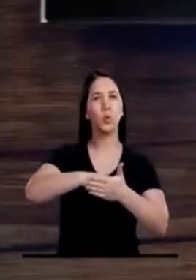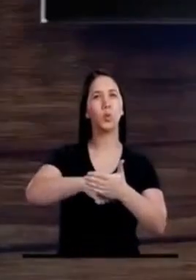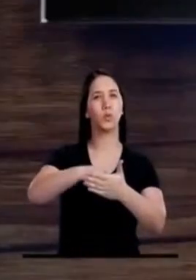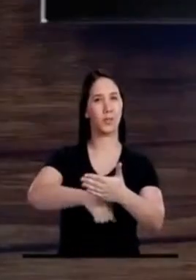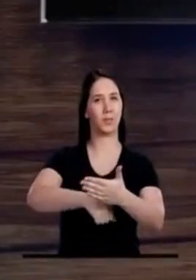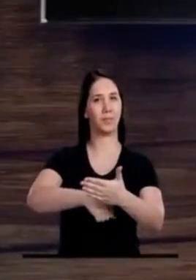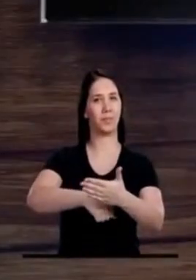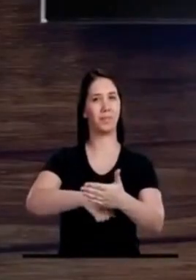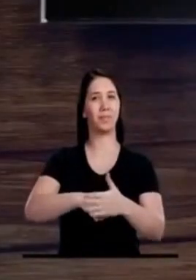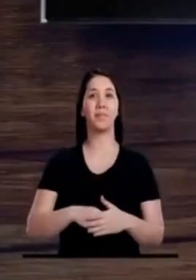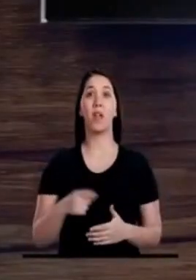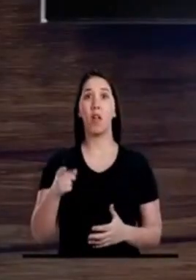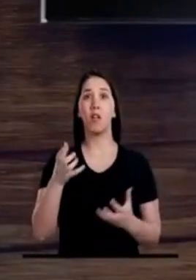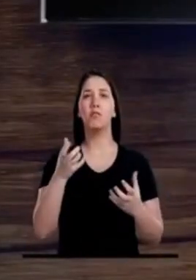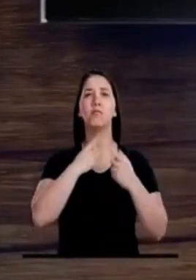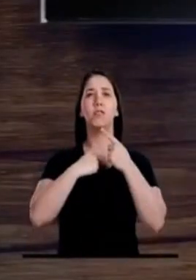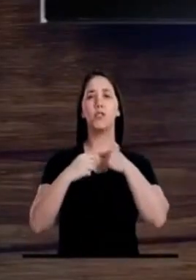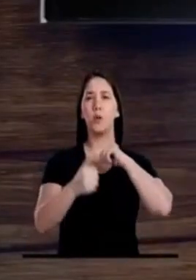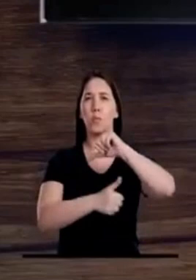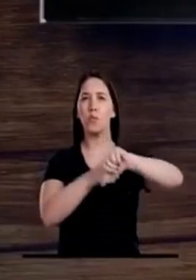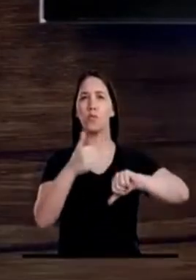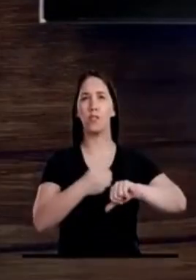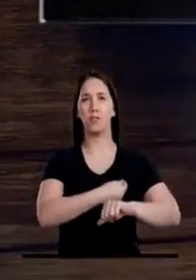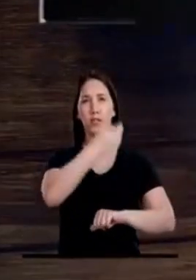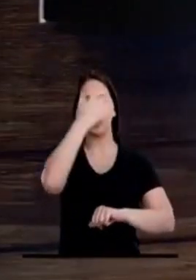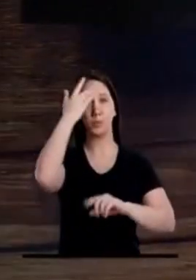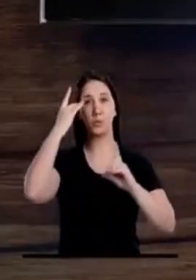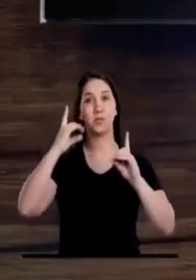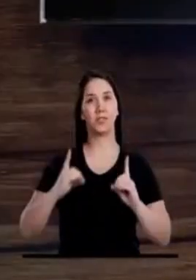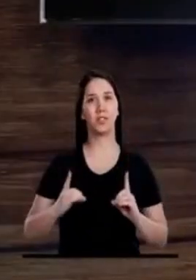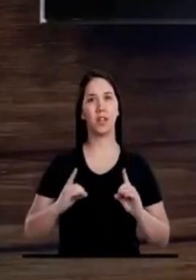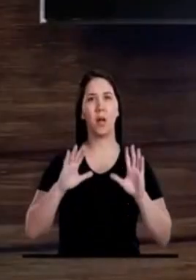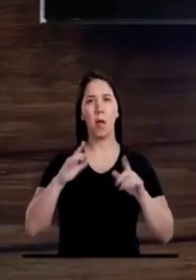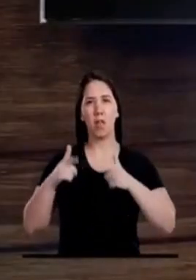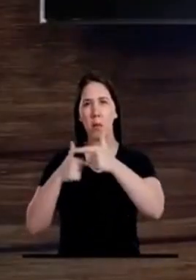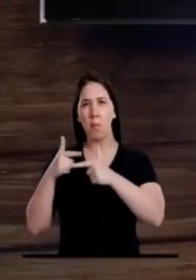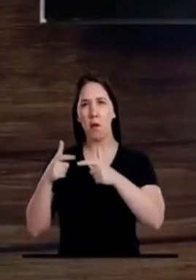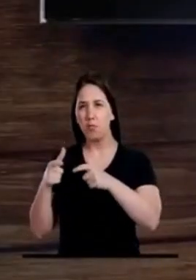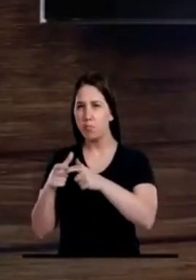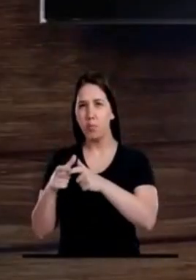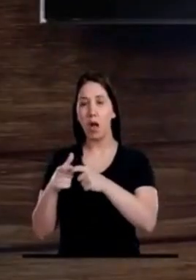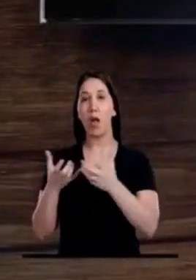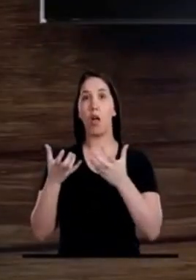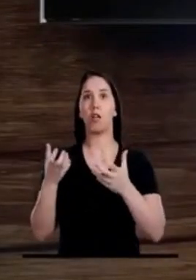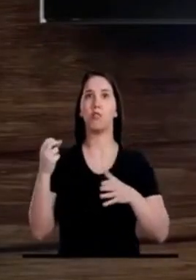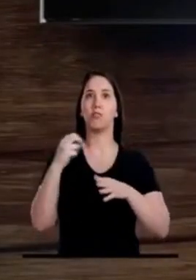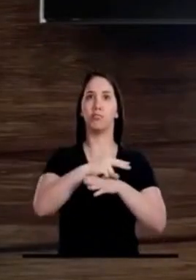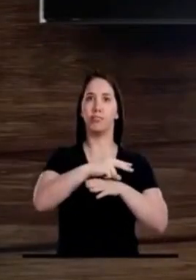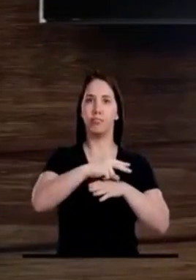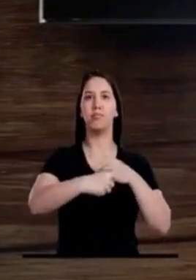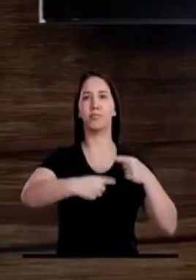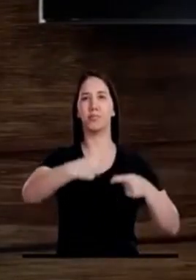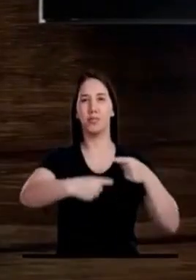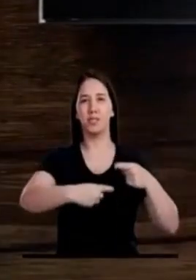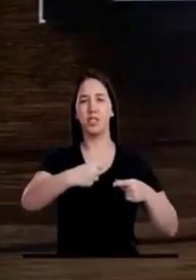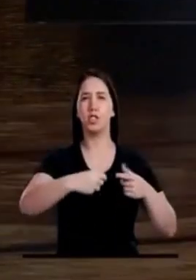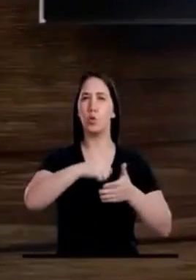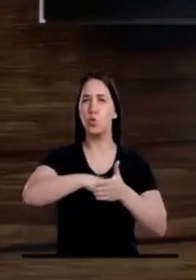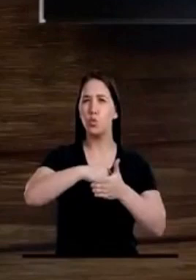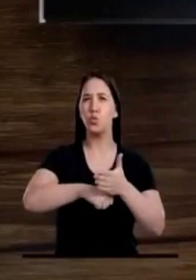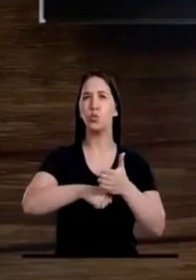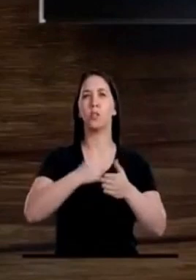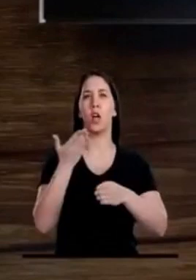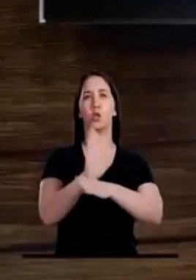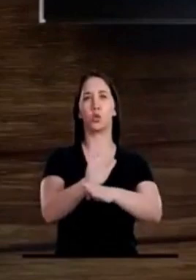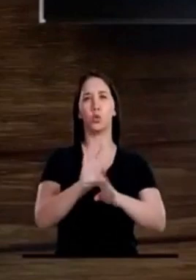parou mais de lutar queria mudar a vida de pessoas com deficiência mas trabalhar por alguns um pouco então entrou na política para lutar por